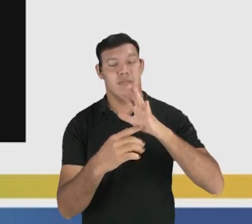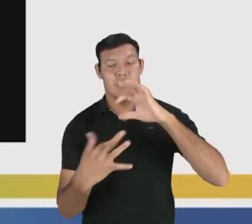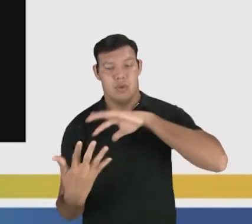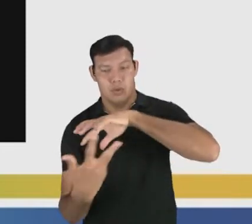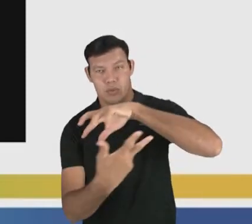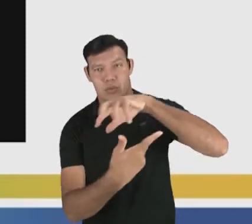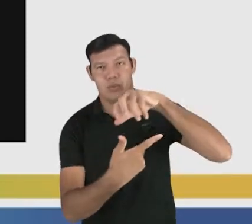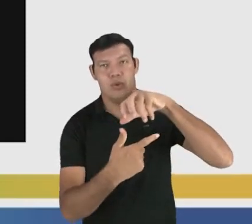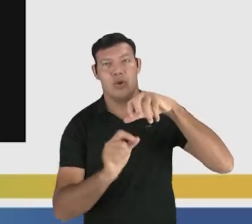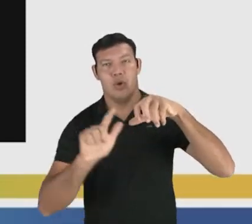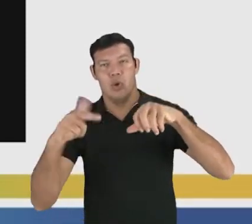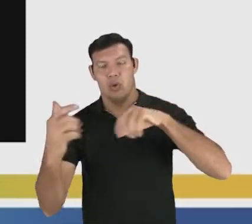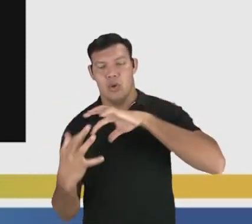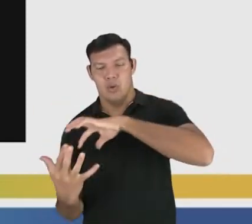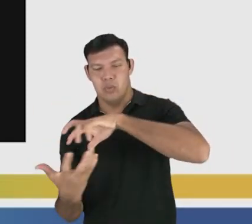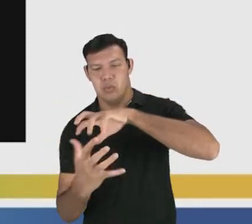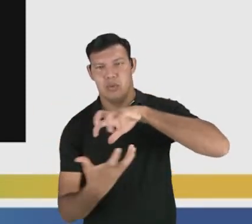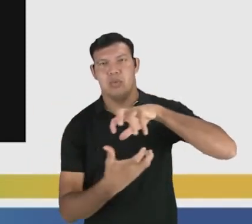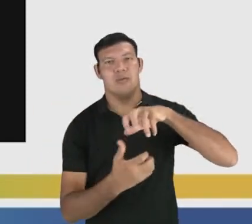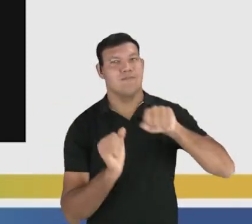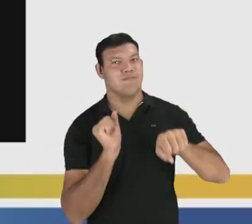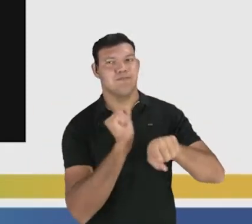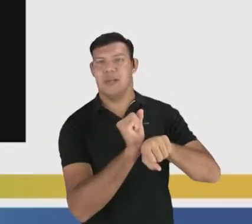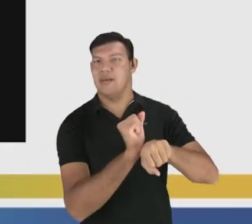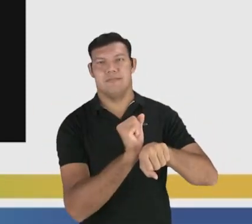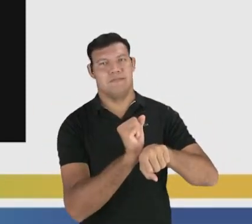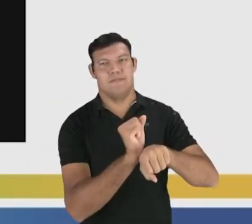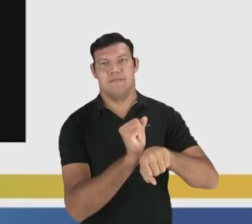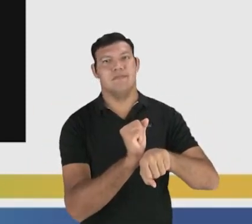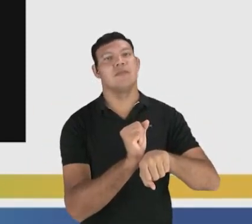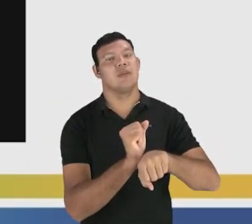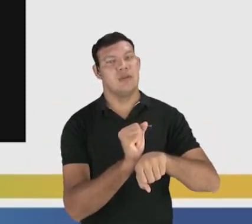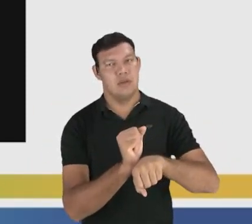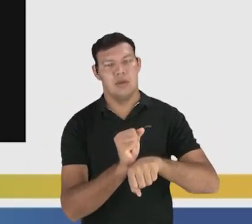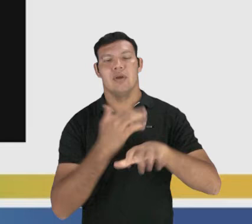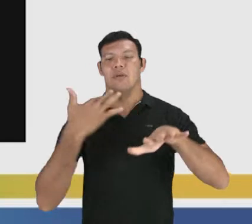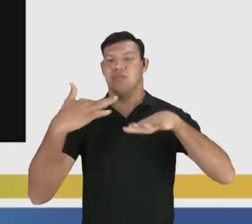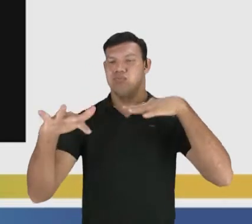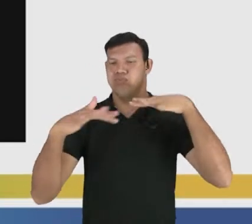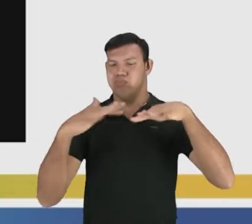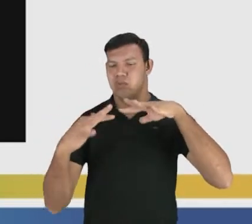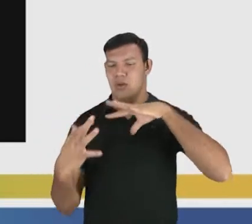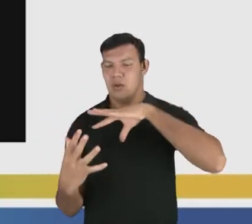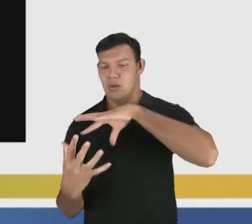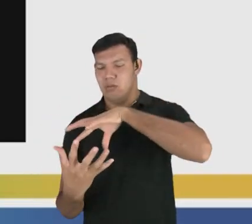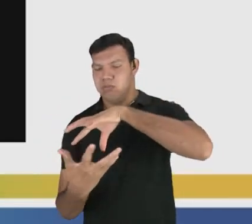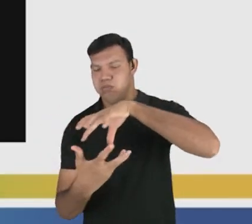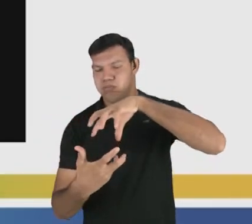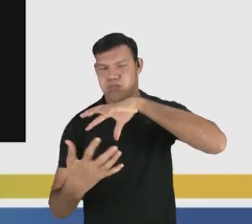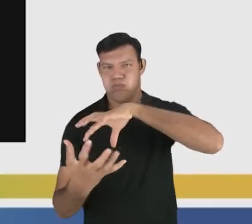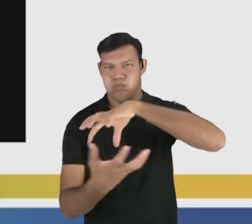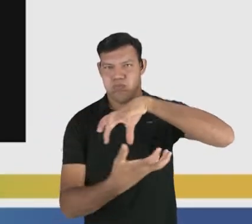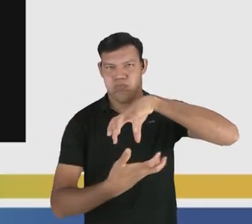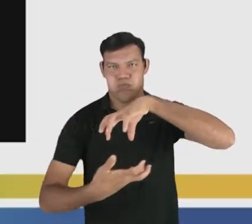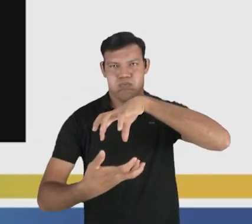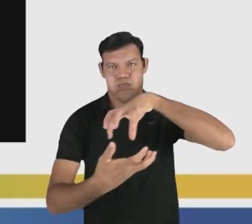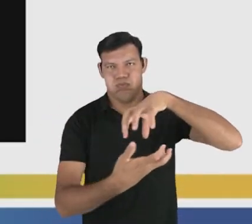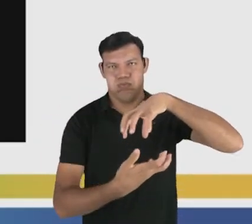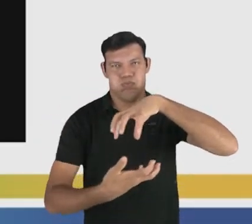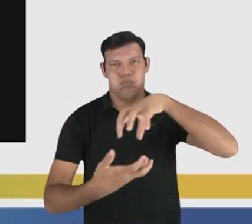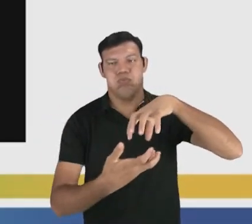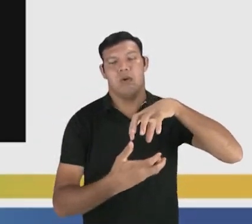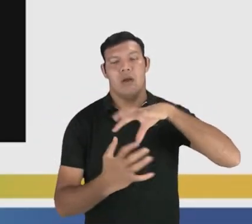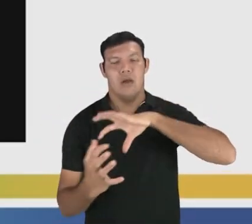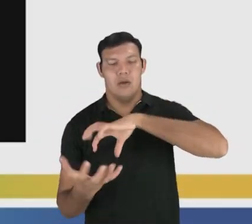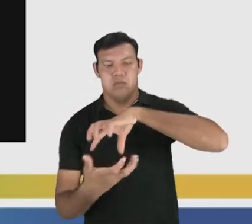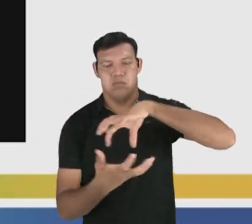os outros planetas, não está parada, ou seja, está em constante movimento. Sendo assim, ela, juntamente com os